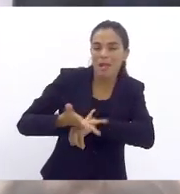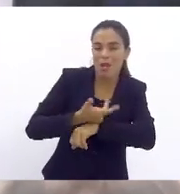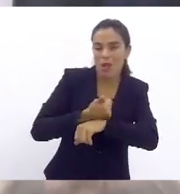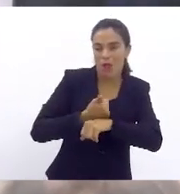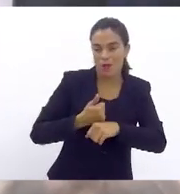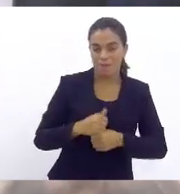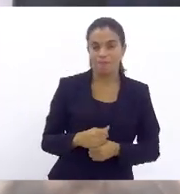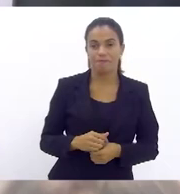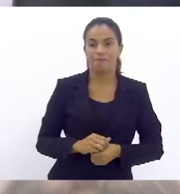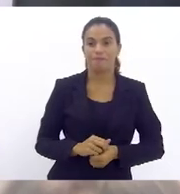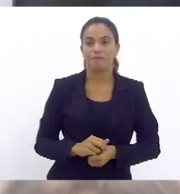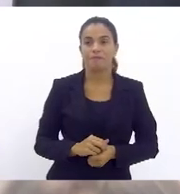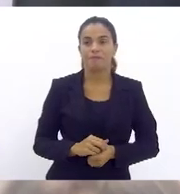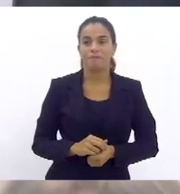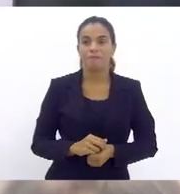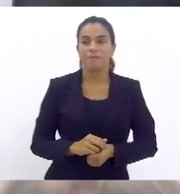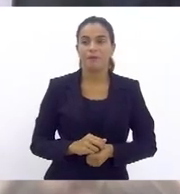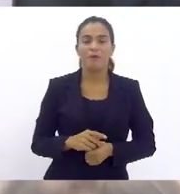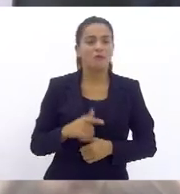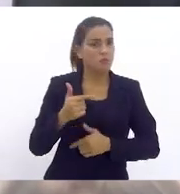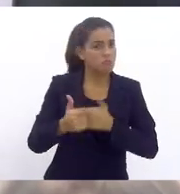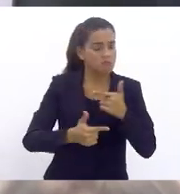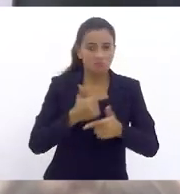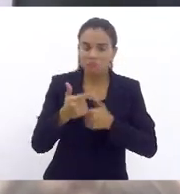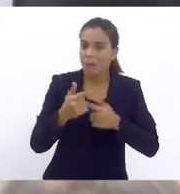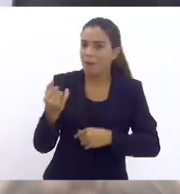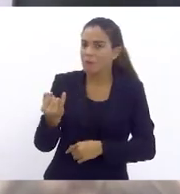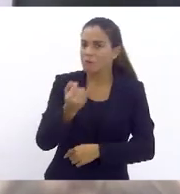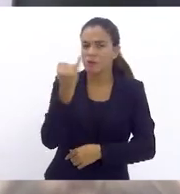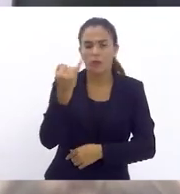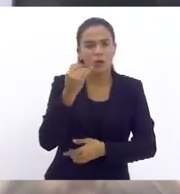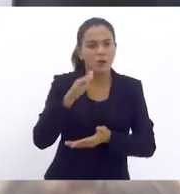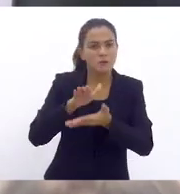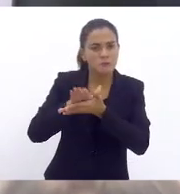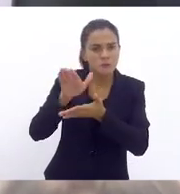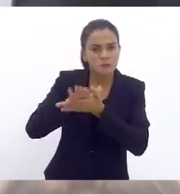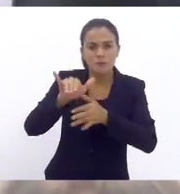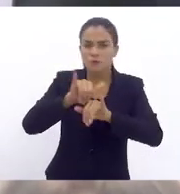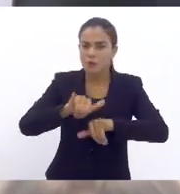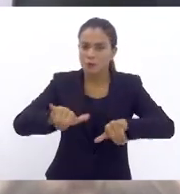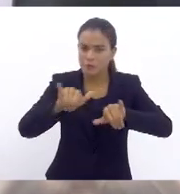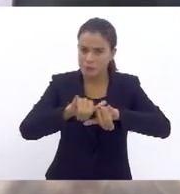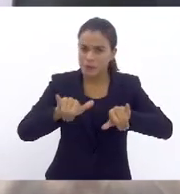refinado Então mas foi foi um trabalho muito importante nós publicamos